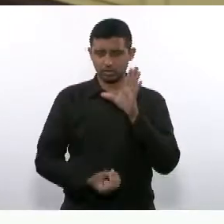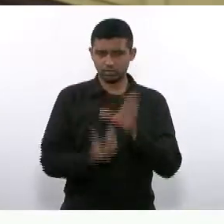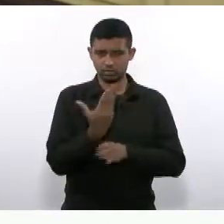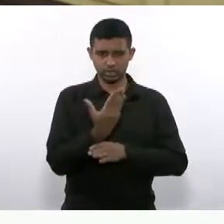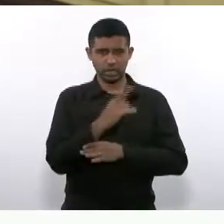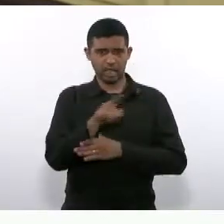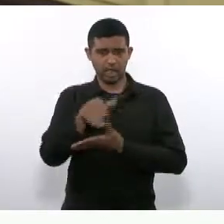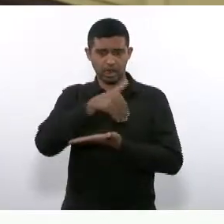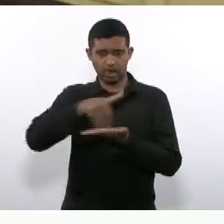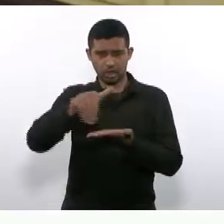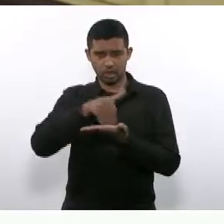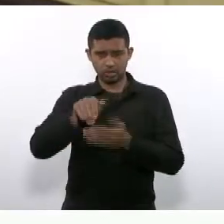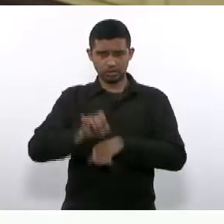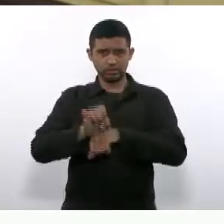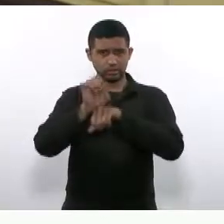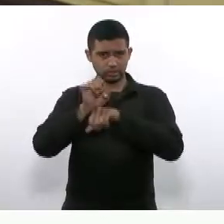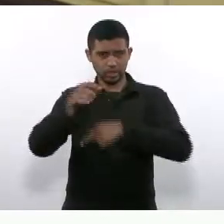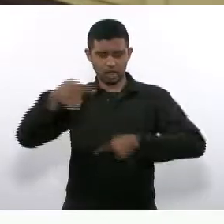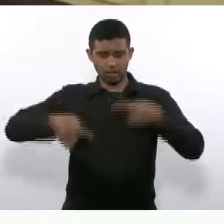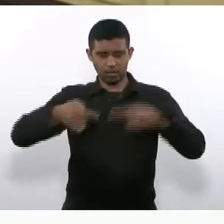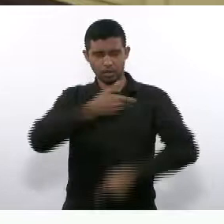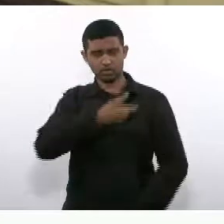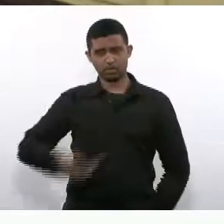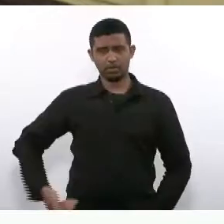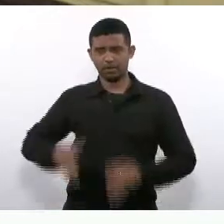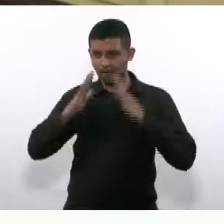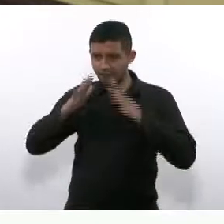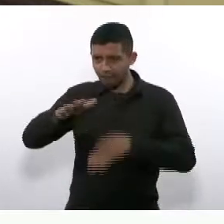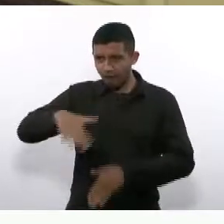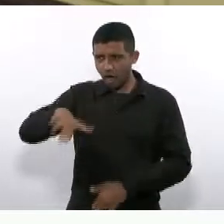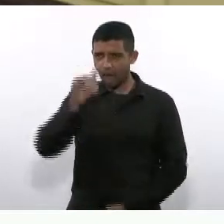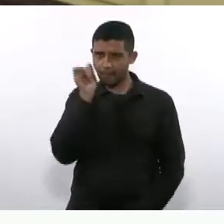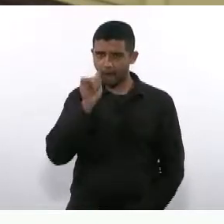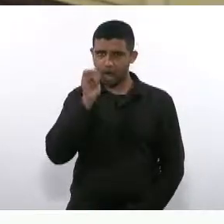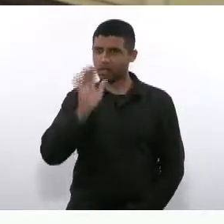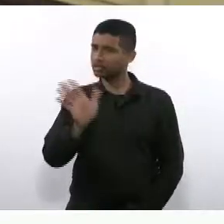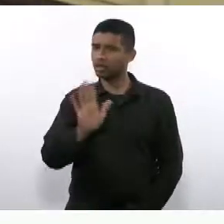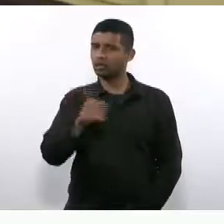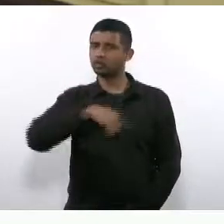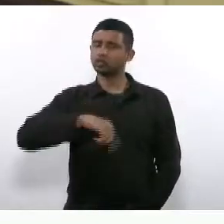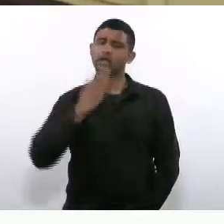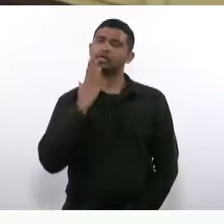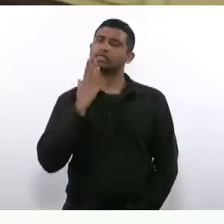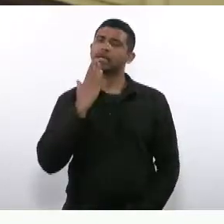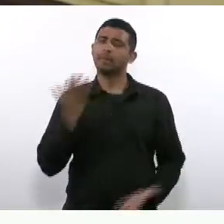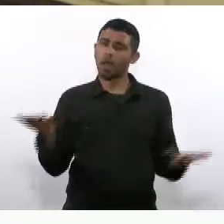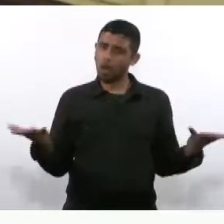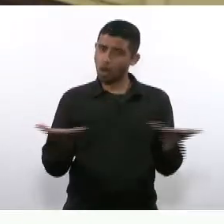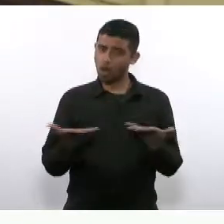da Secretaria Estadual de Políticas Públicas para as Mulheres. Nós sabemos que hoje,